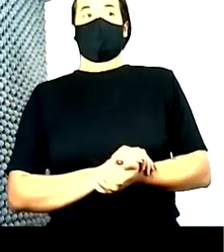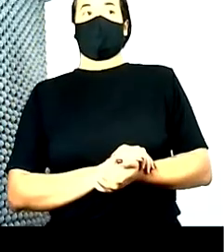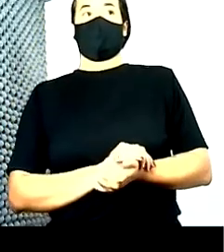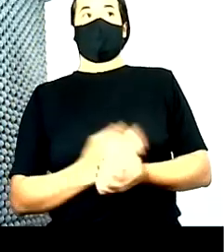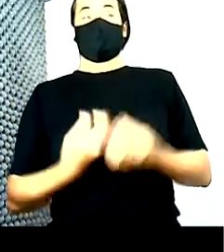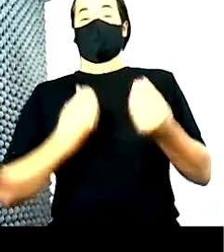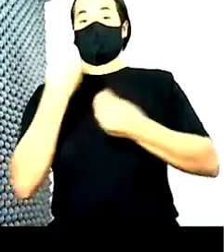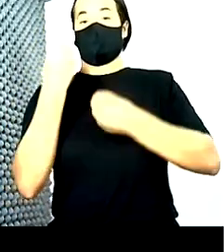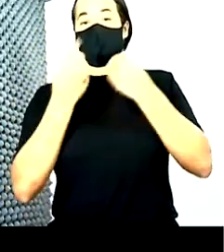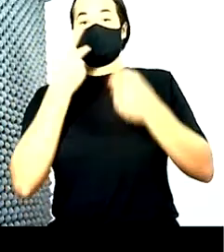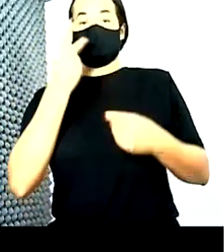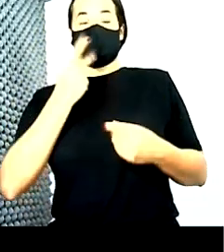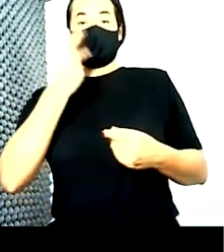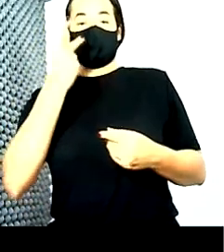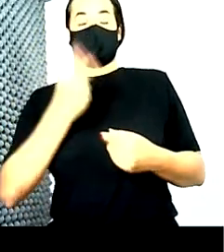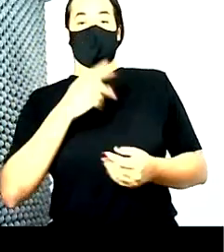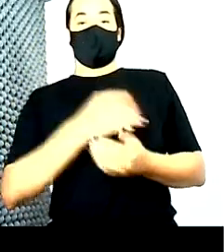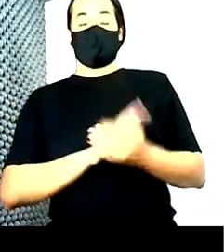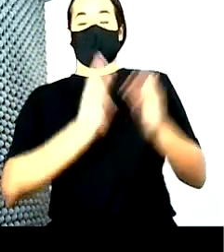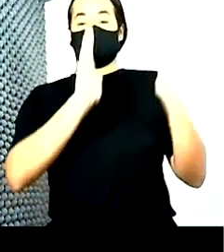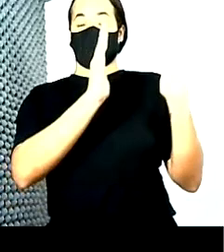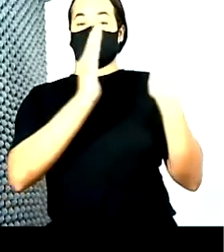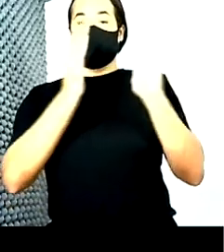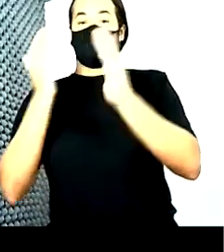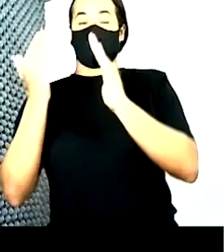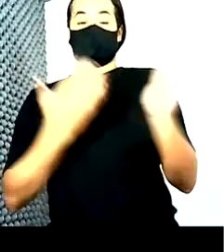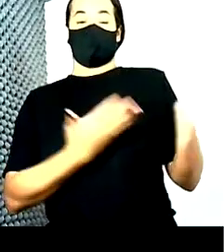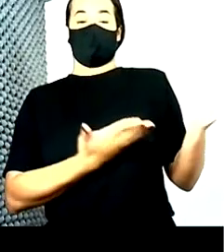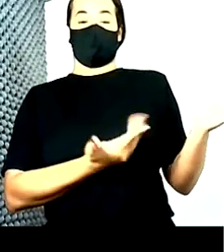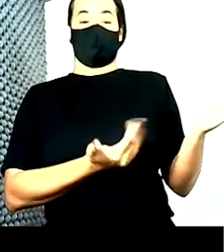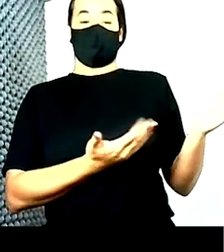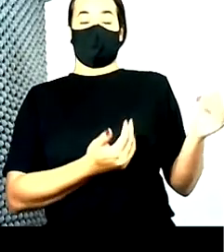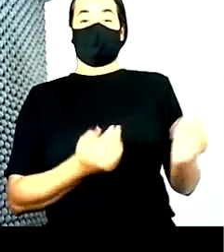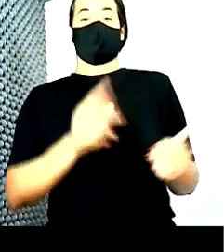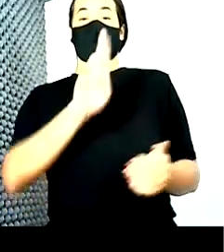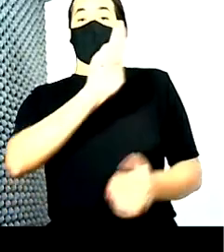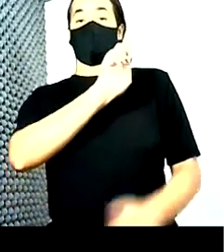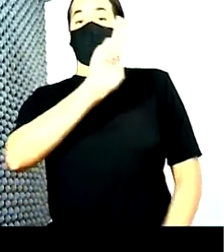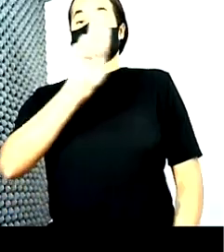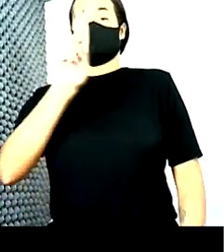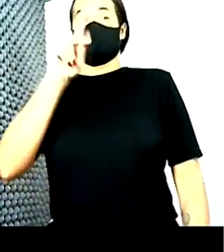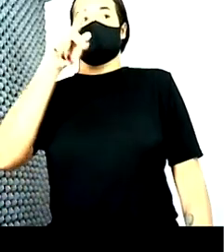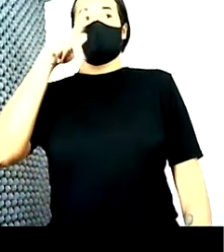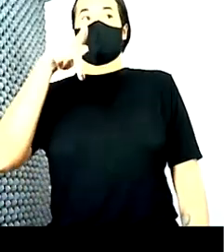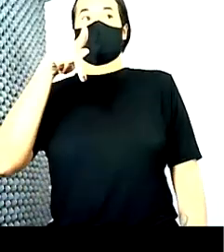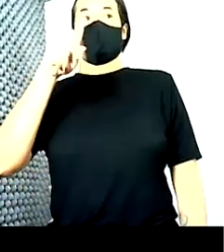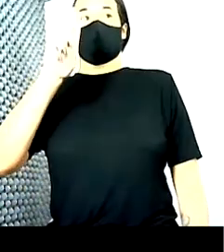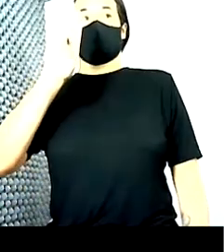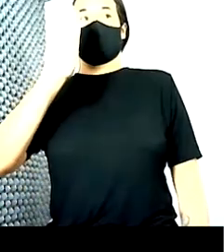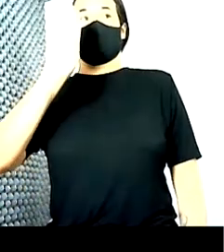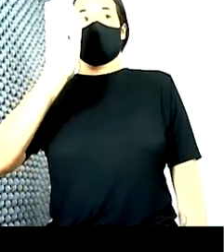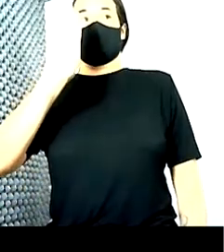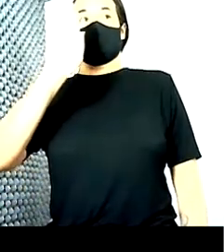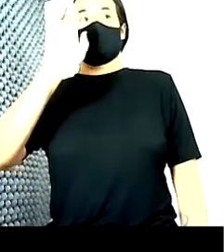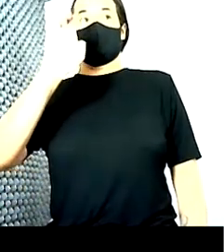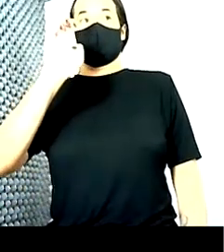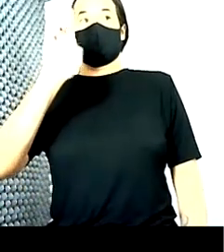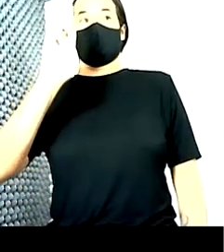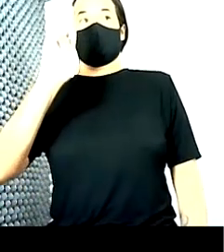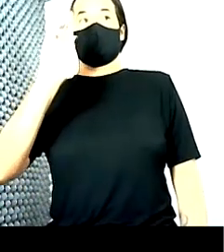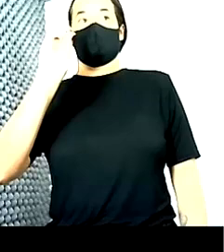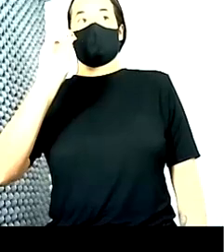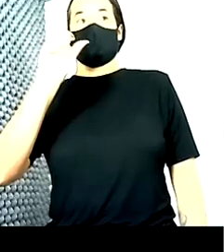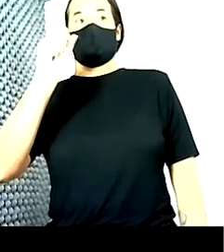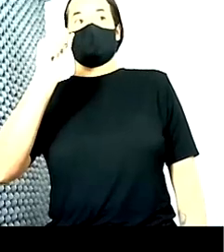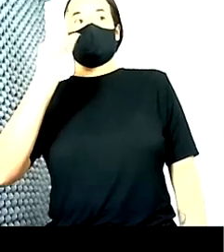falei, a parte da adolescência vai ser trabalhada muito a nossa puberdade. Por quê? A puberdade ela é um processo que vai conduzir o